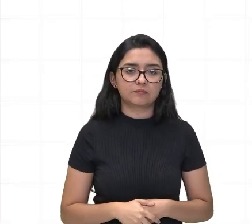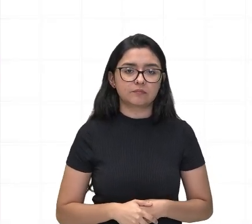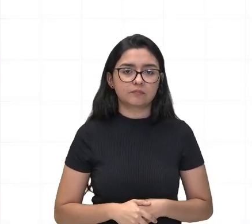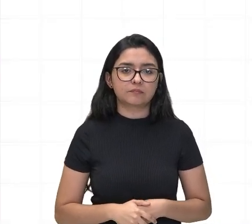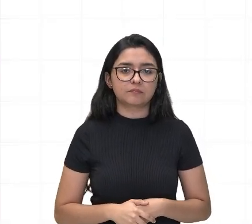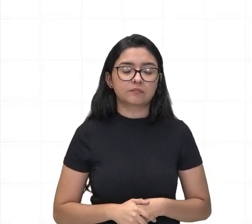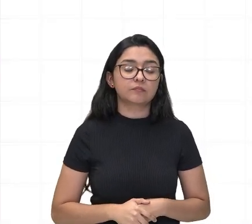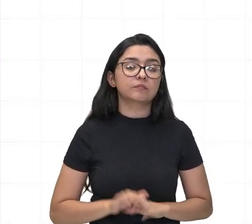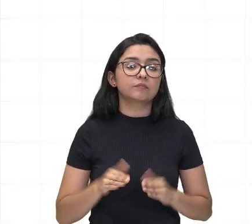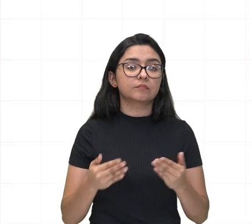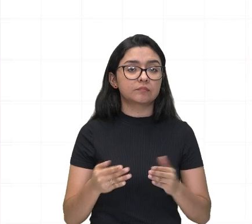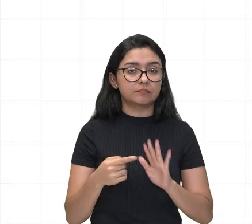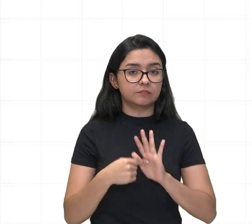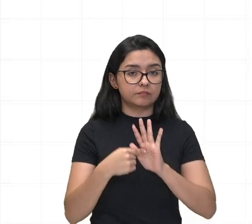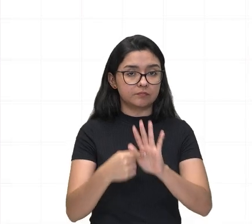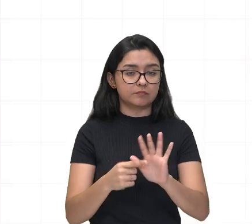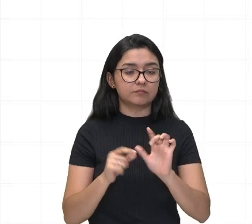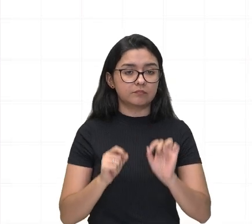Olha o que diz o exemplo.